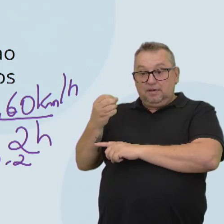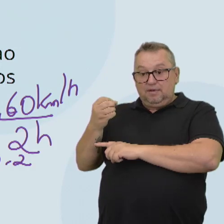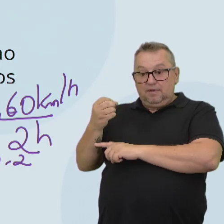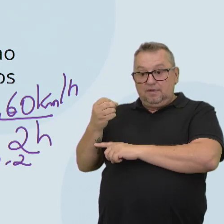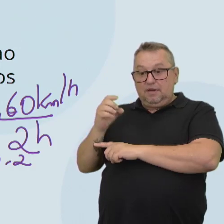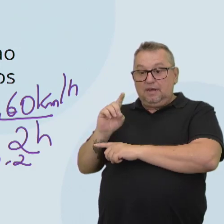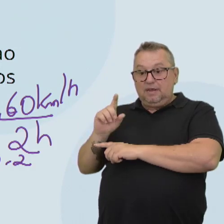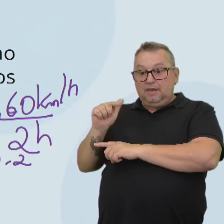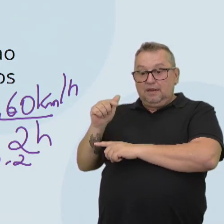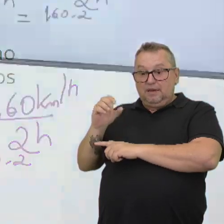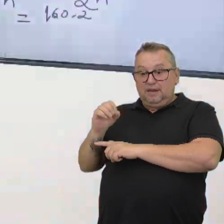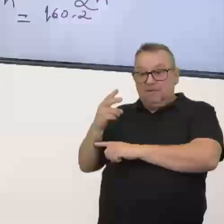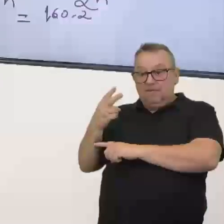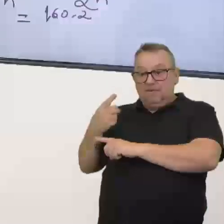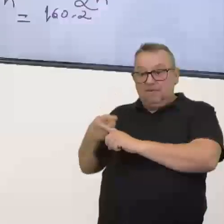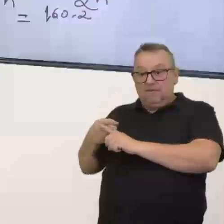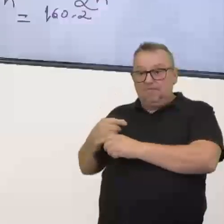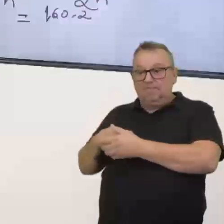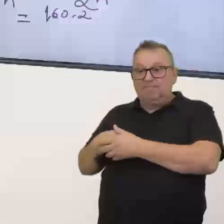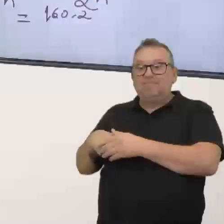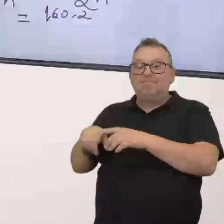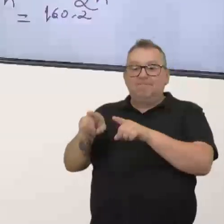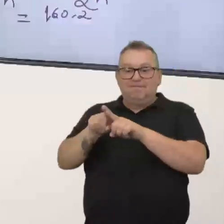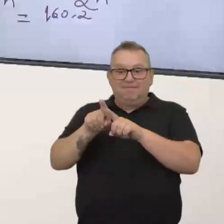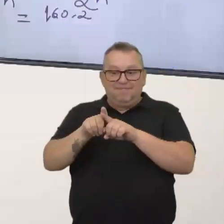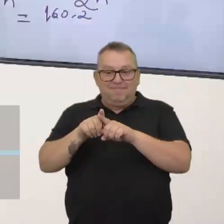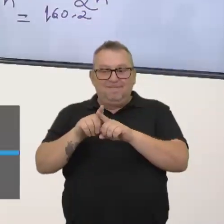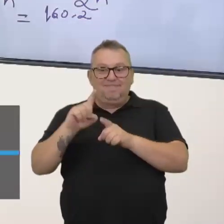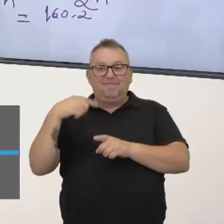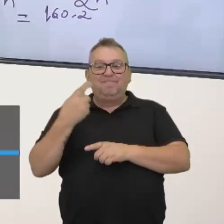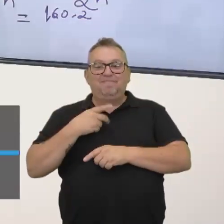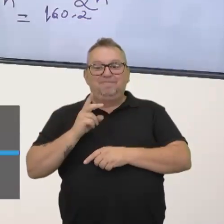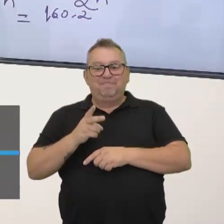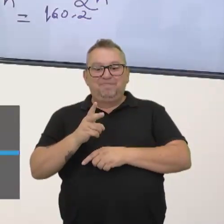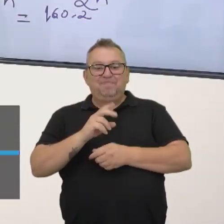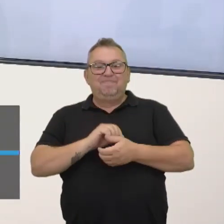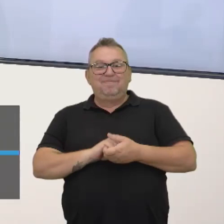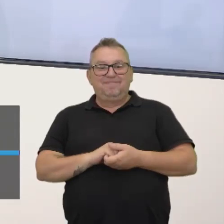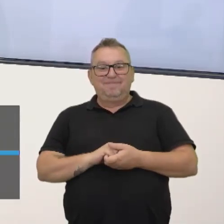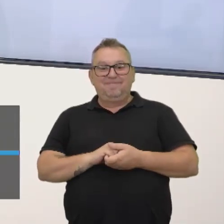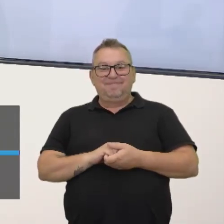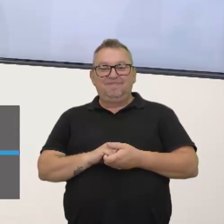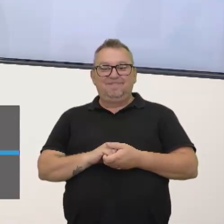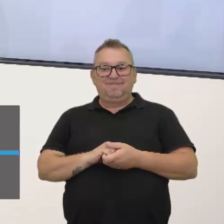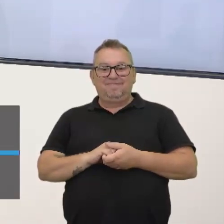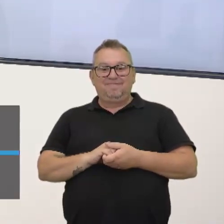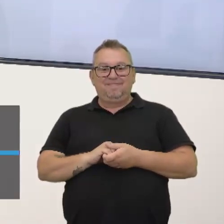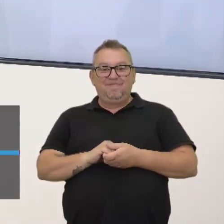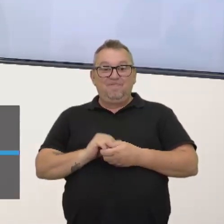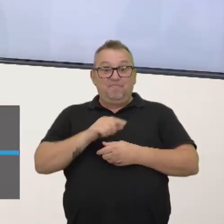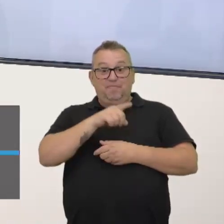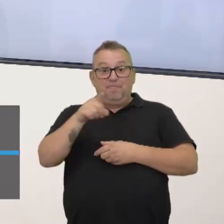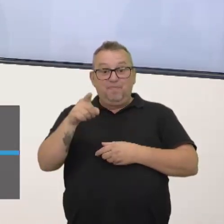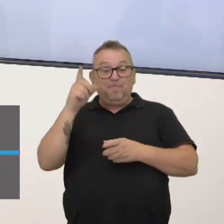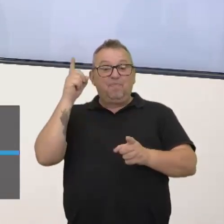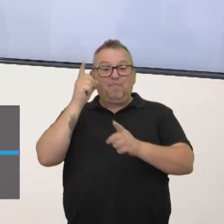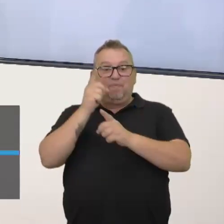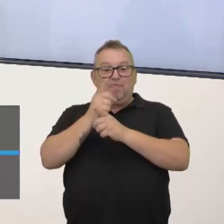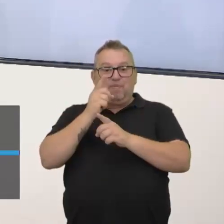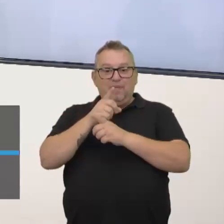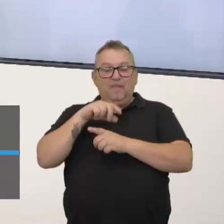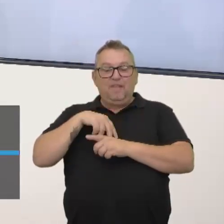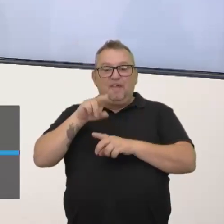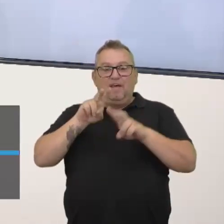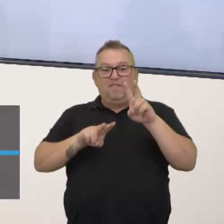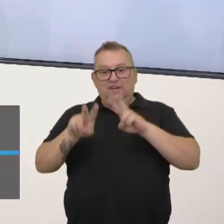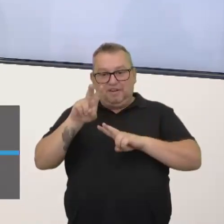vezes 2 também 320. Que é a nossa constante, Que né? é a nossa constante. Show de Então, bola. em resumo, ó, para você descobrir se a variação